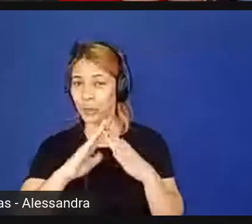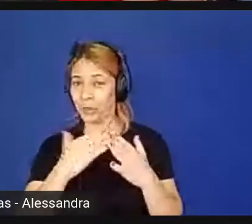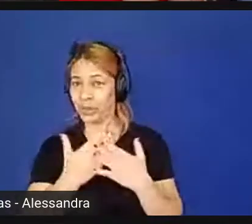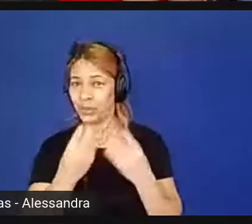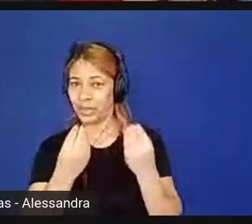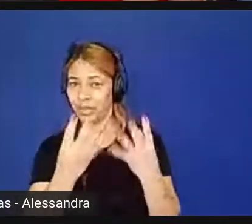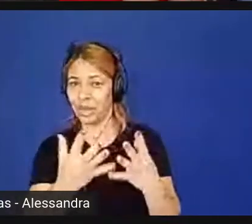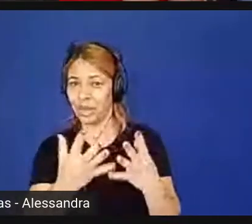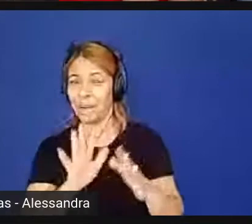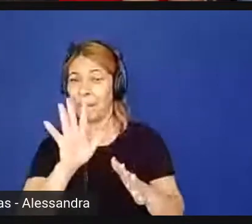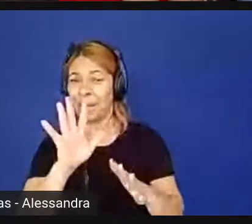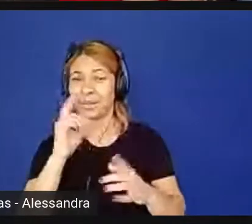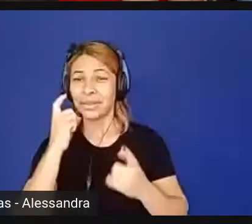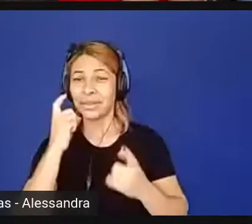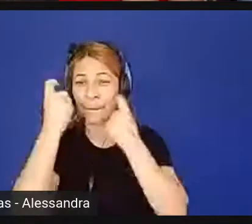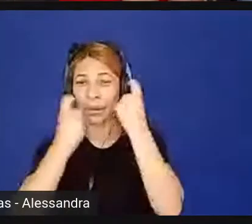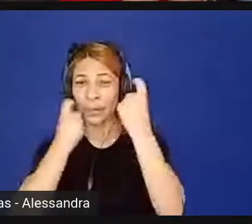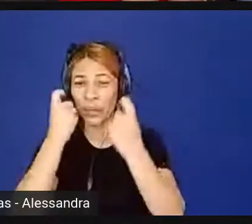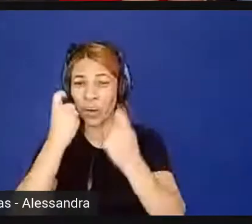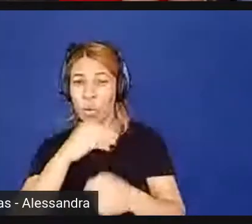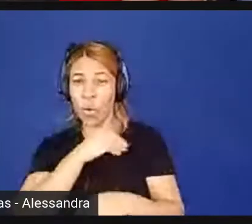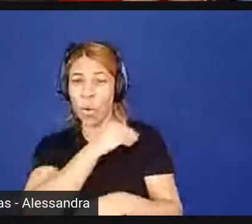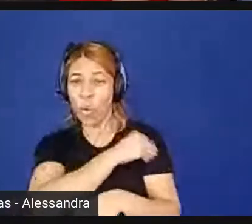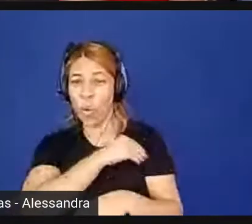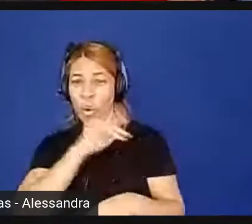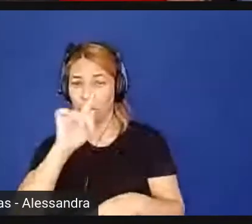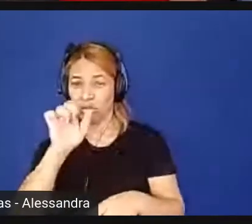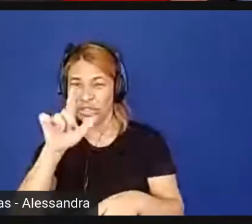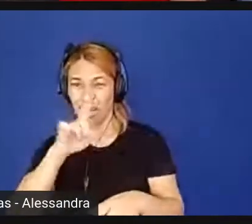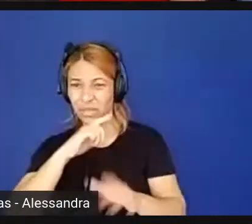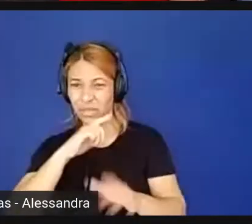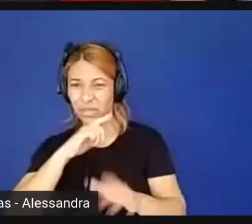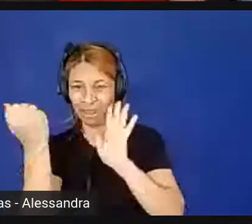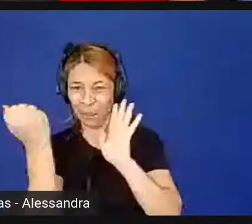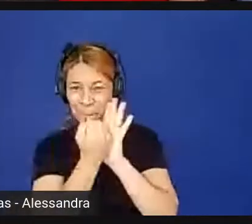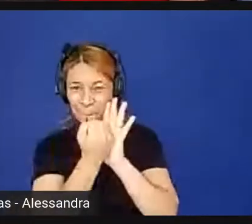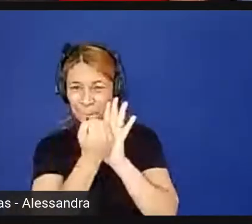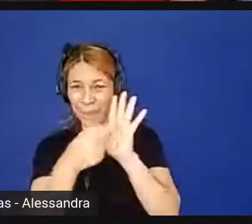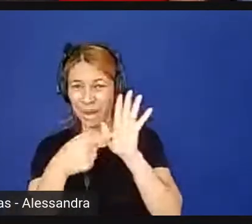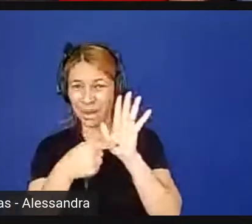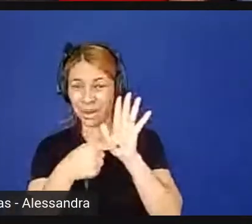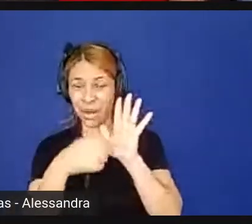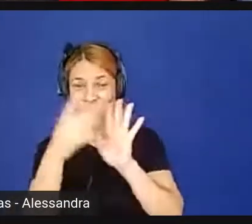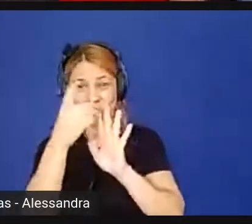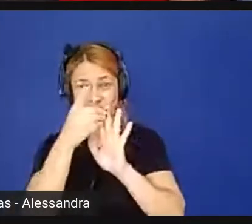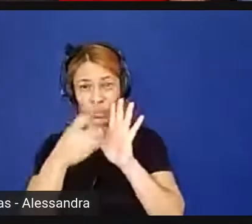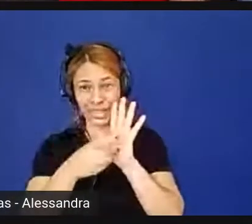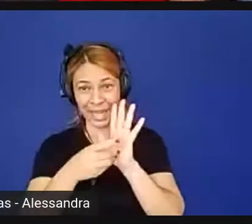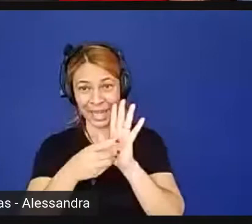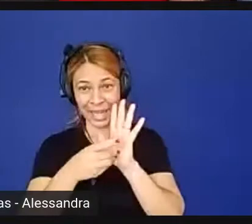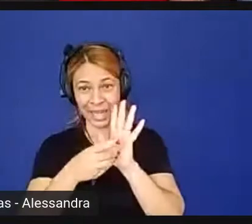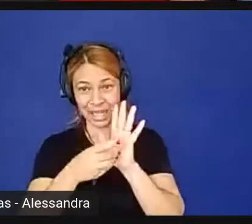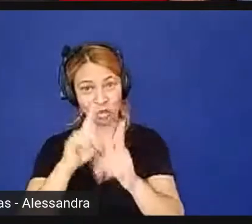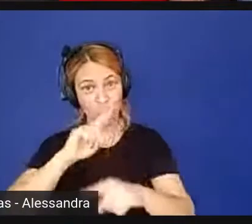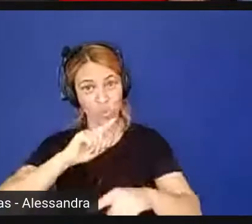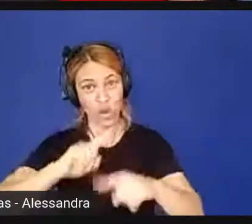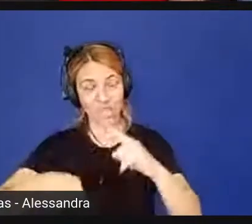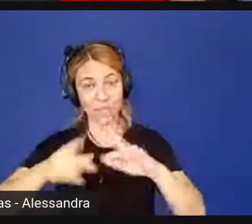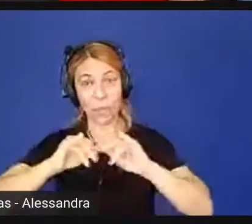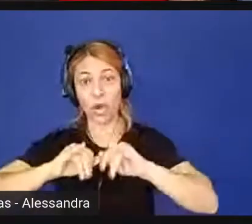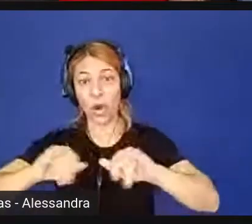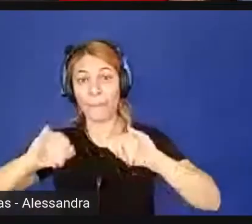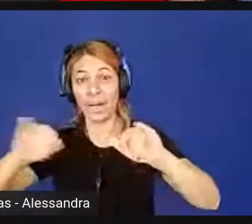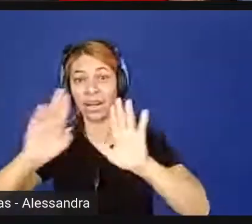é, esse álcool gel ele vai vir com logomarca? Porque o decreto proíbe, e proíbe por uma razão muito simples, porque você está fazendo publicidade de graça. Se for fazer publicidade, você tem que